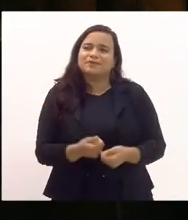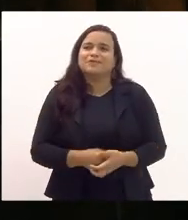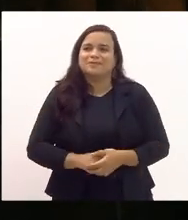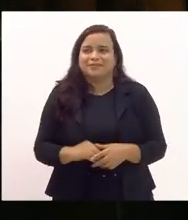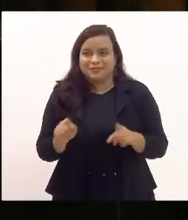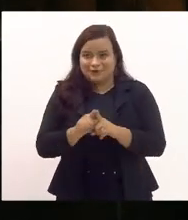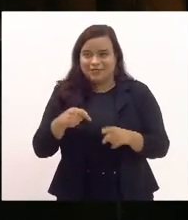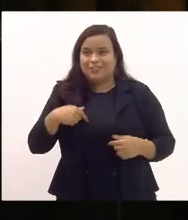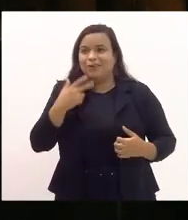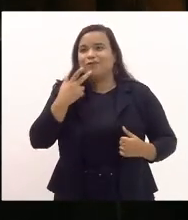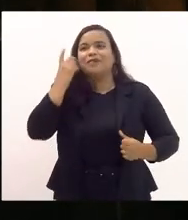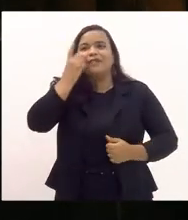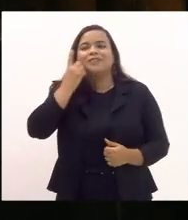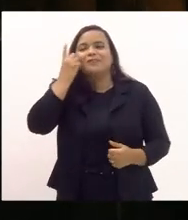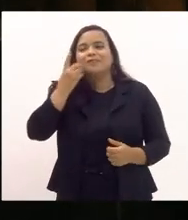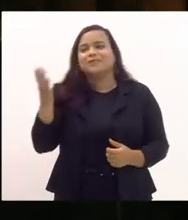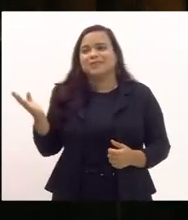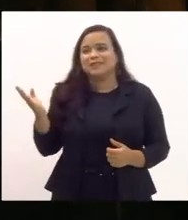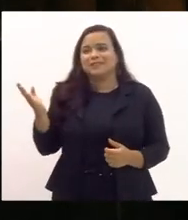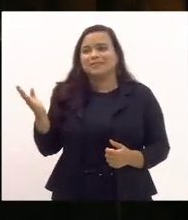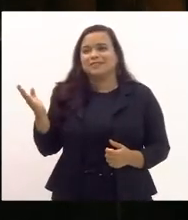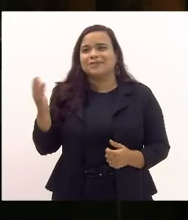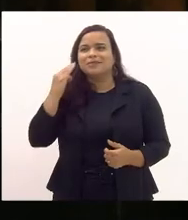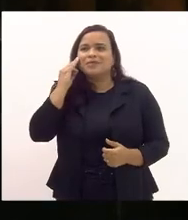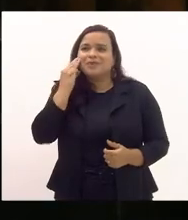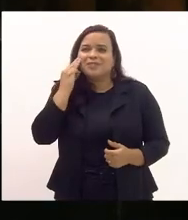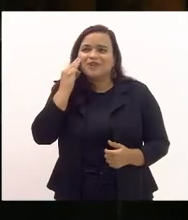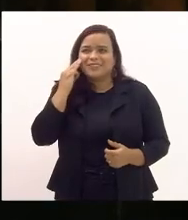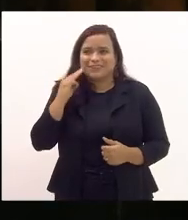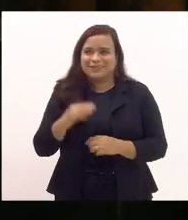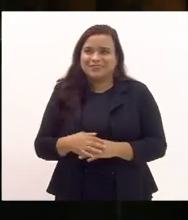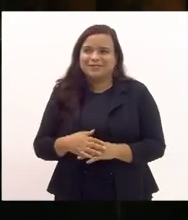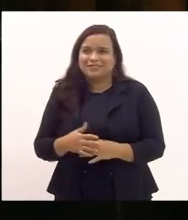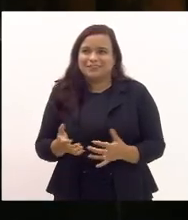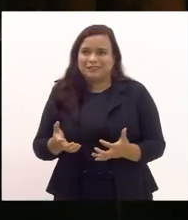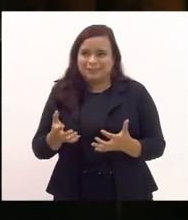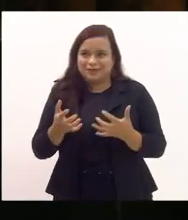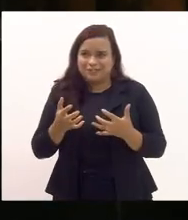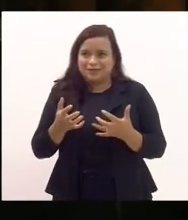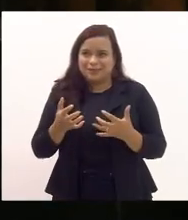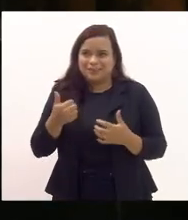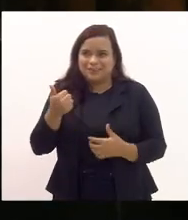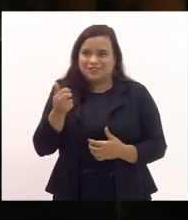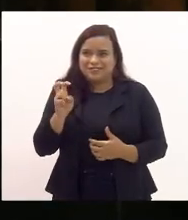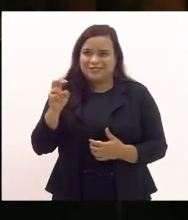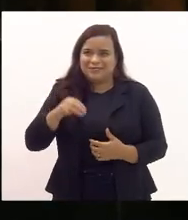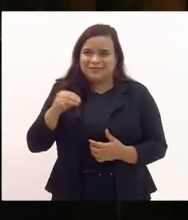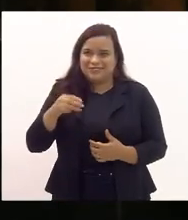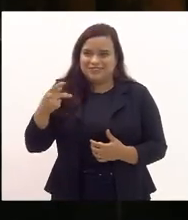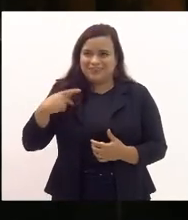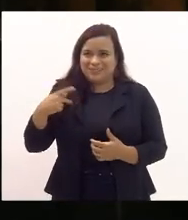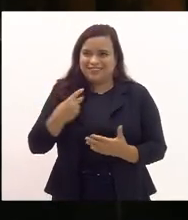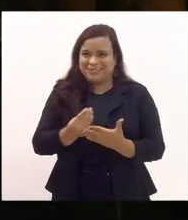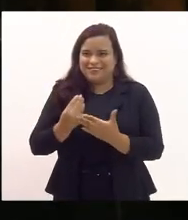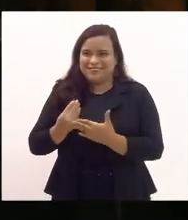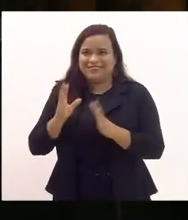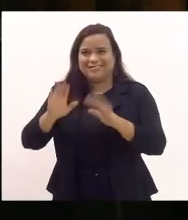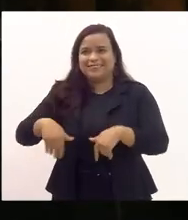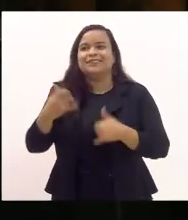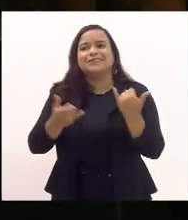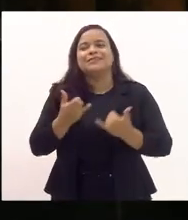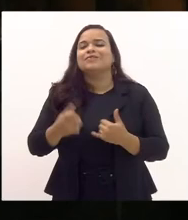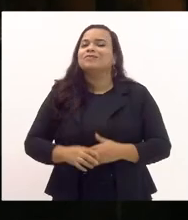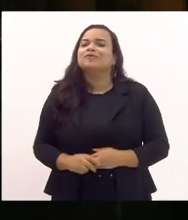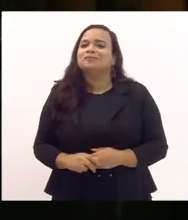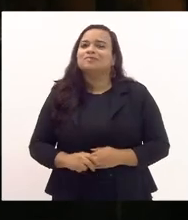e eu falei até com a deputada Mônica eu quero agora meus 15 minutos brincadeira